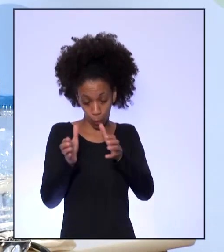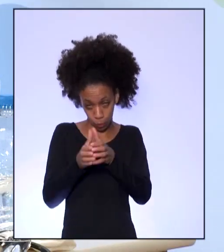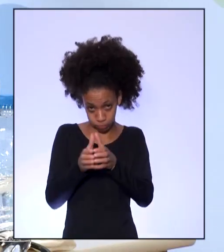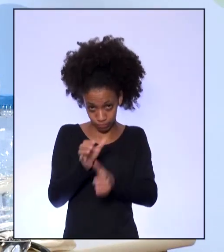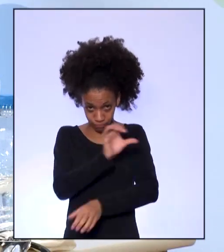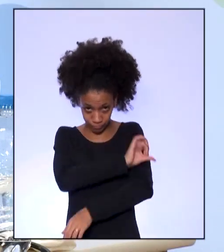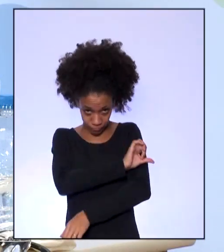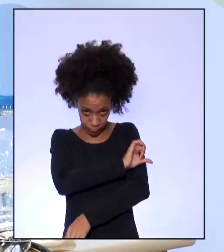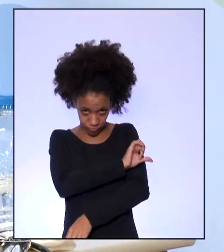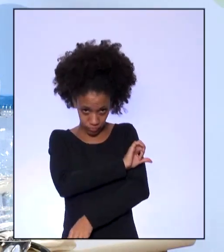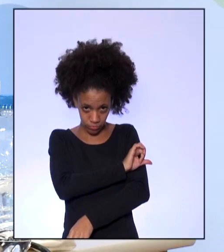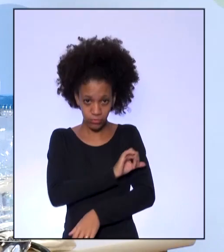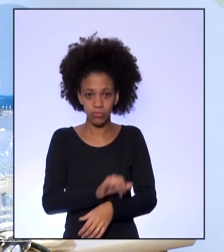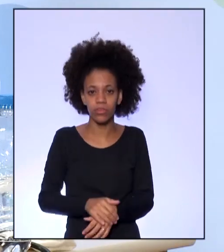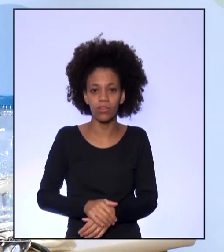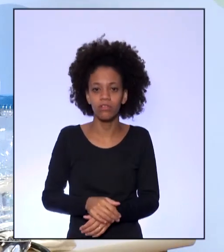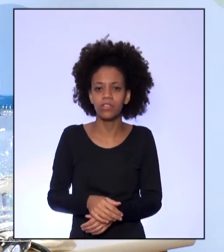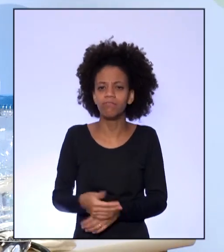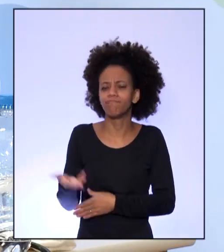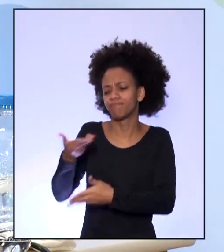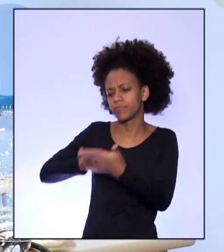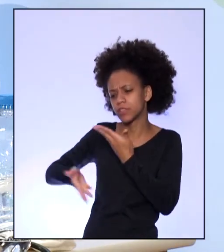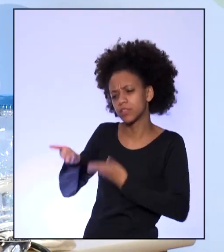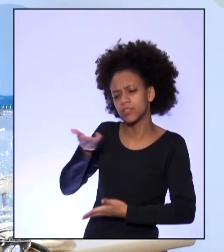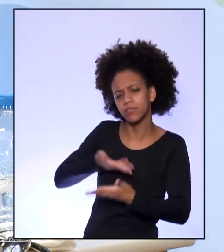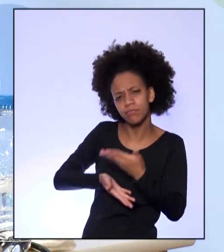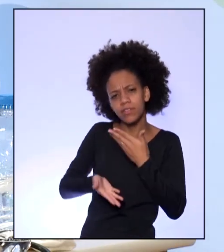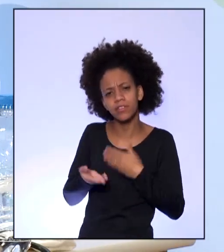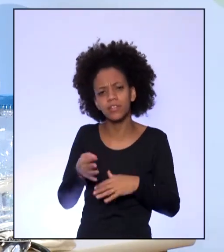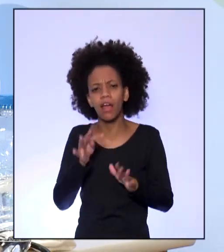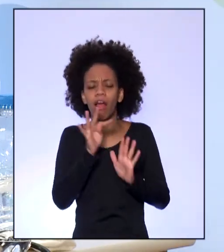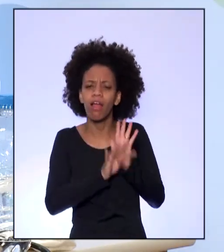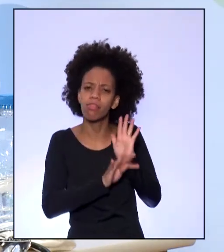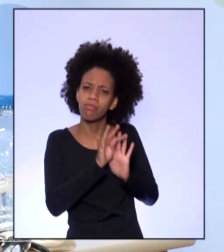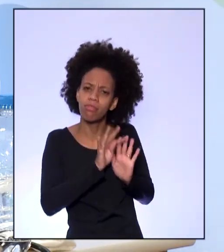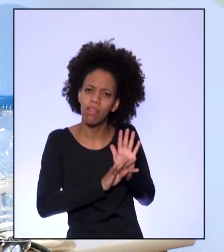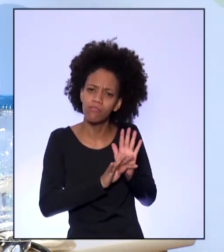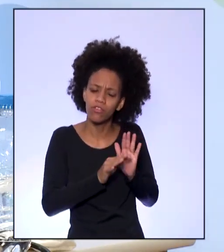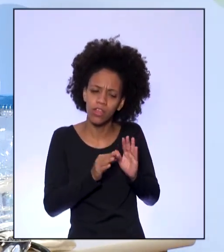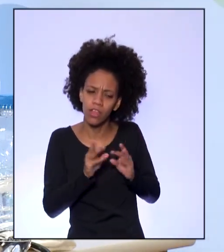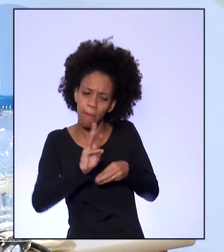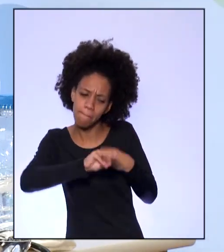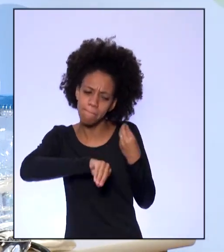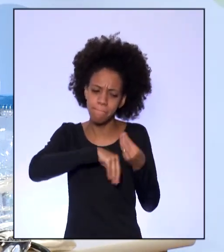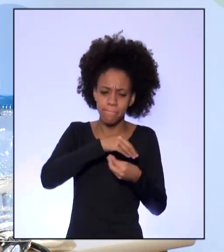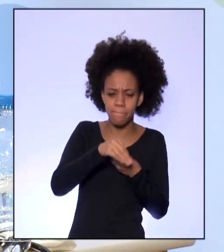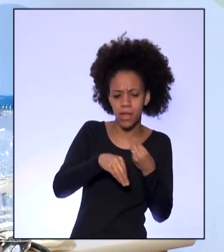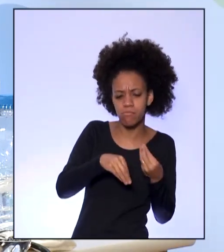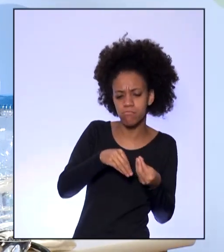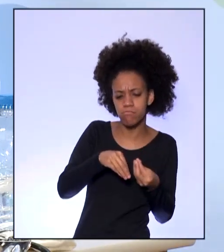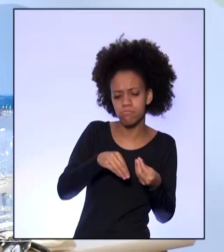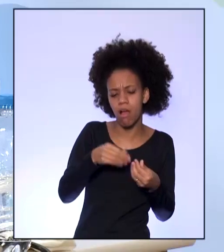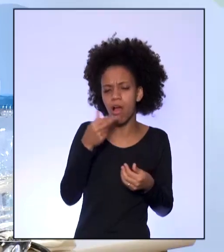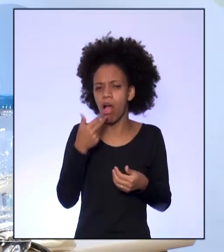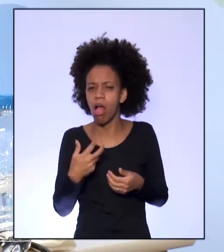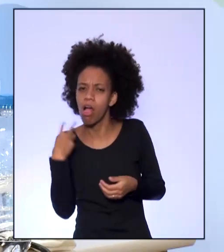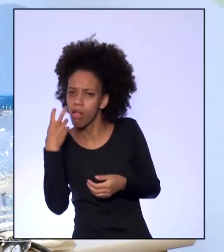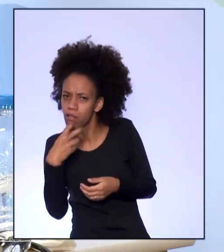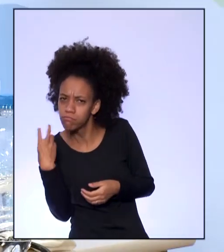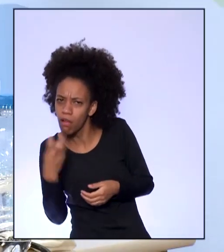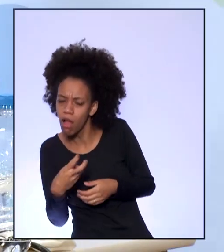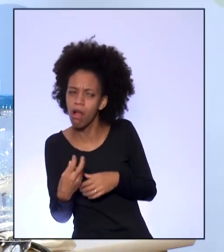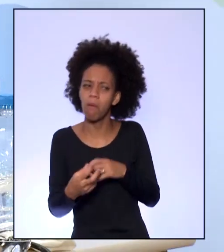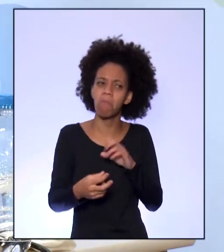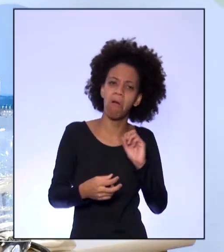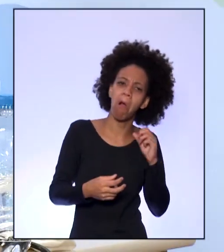como nas aulas aqui, falando muito sobre estes tipos de texto que mesclam a linguagem verbal e a não verbal, que usam